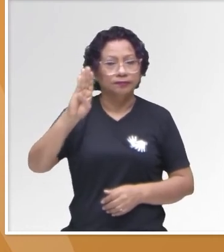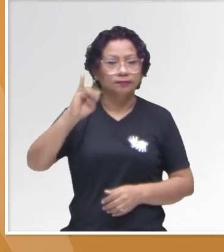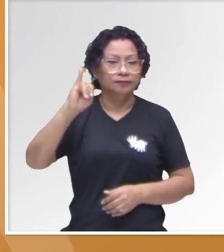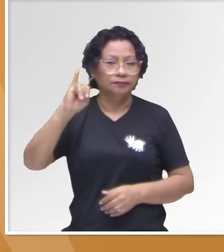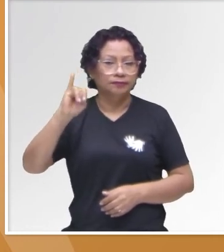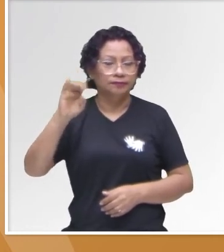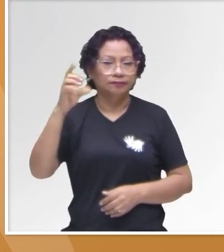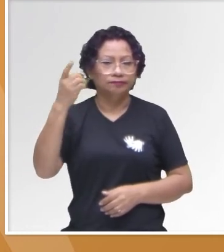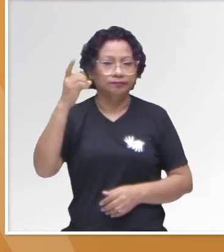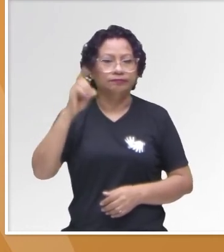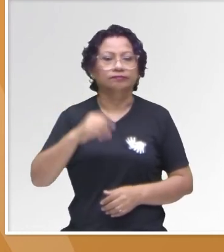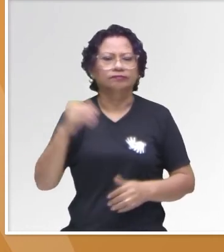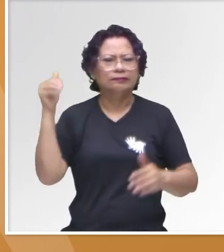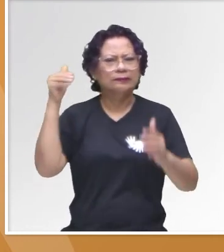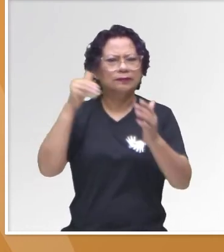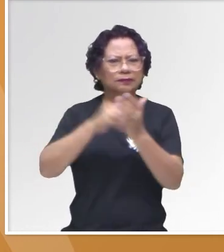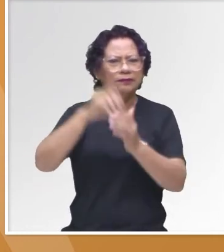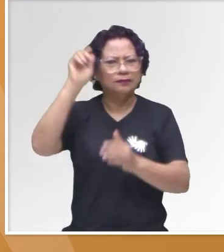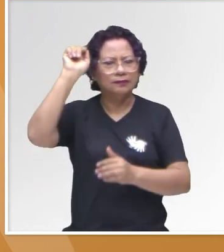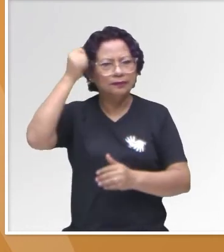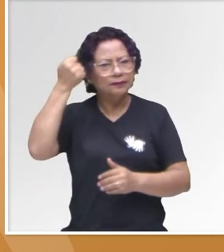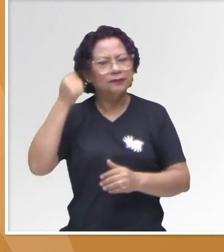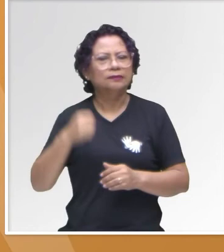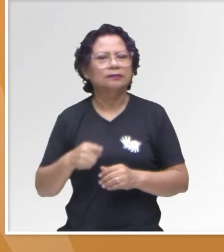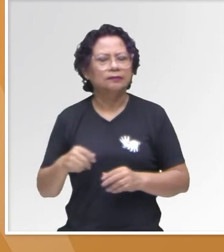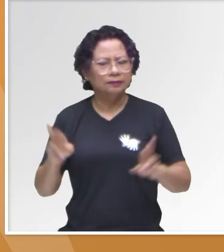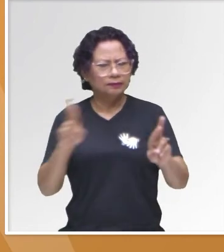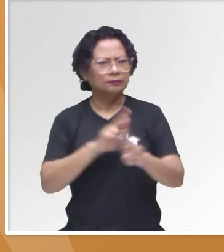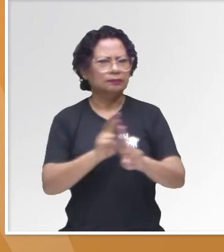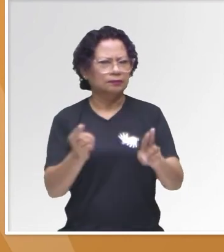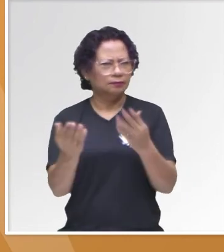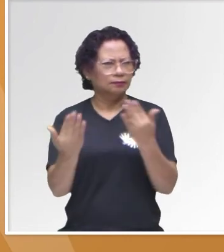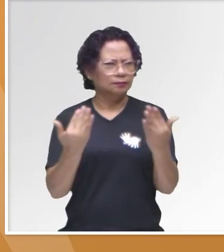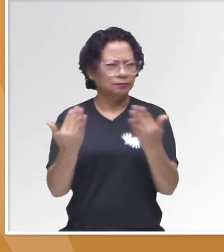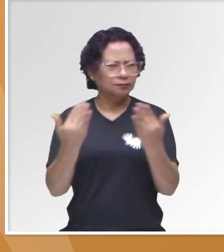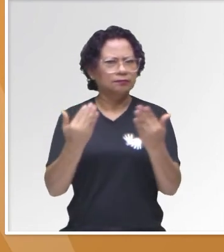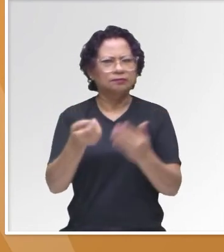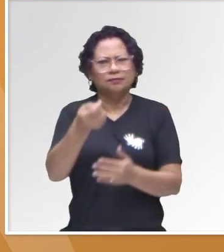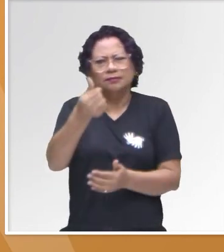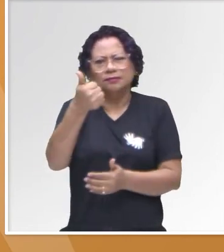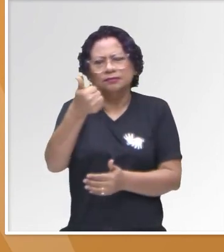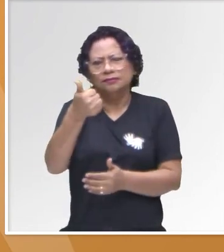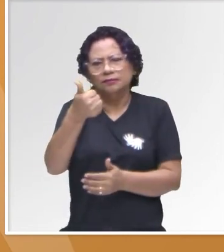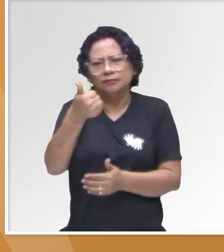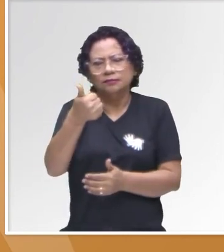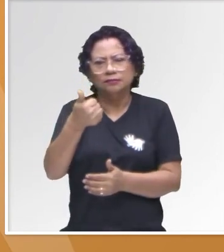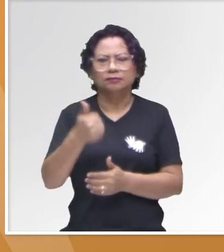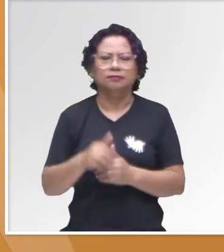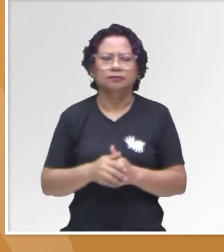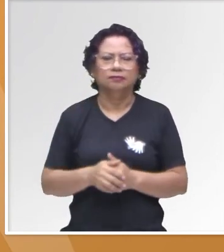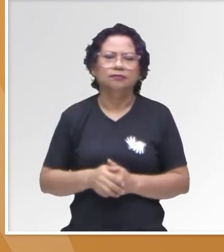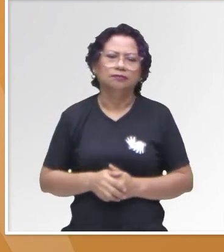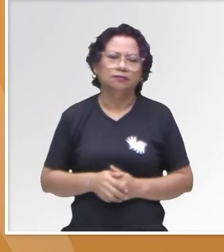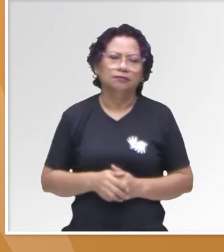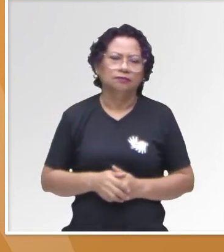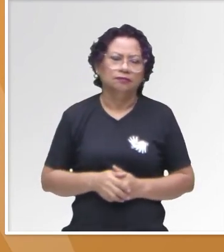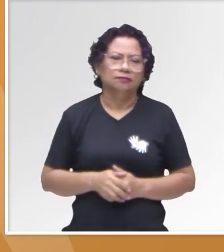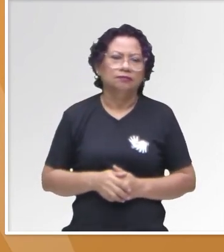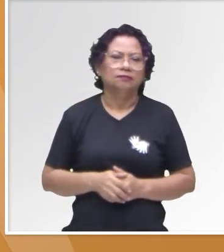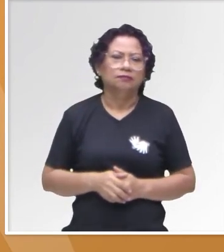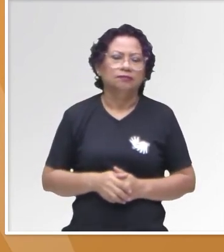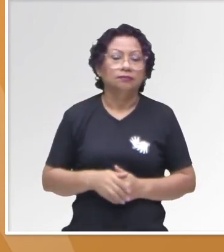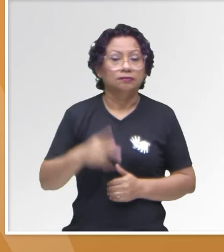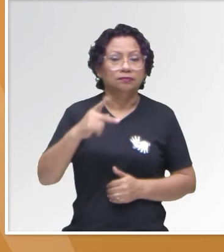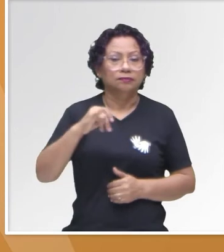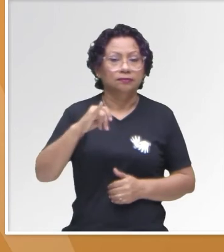pouco mais distante com relação ao que é produzido no país, que é o PIB. Aí a gente